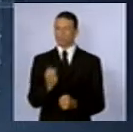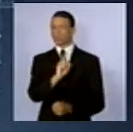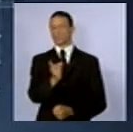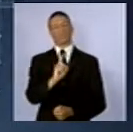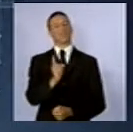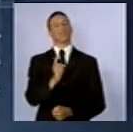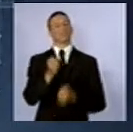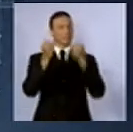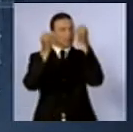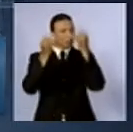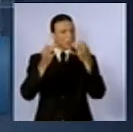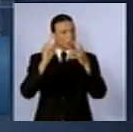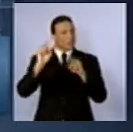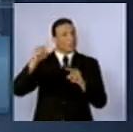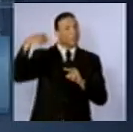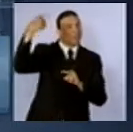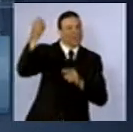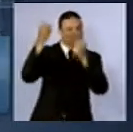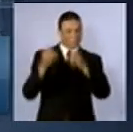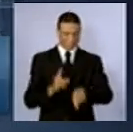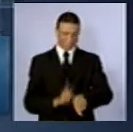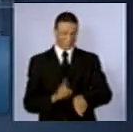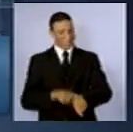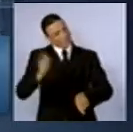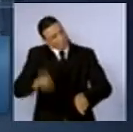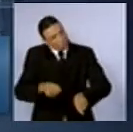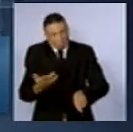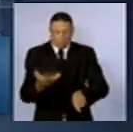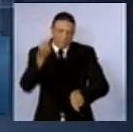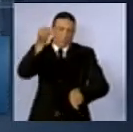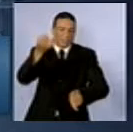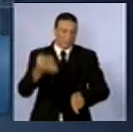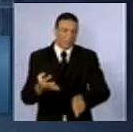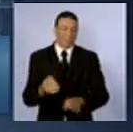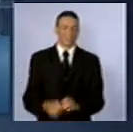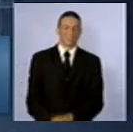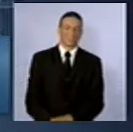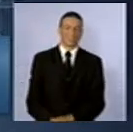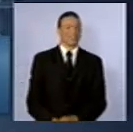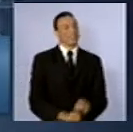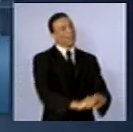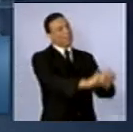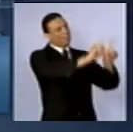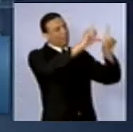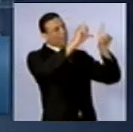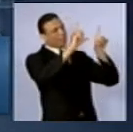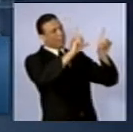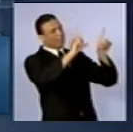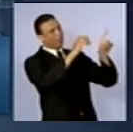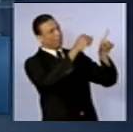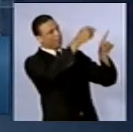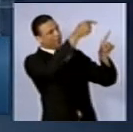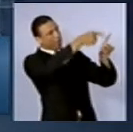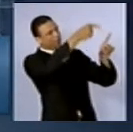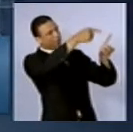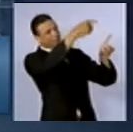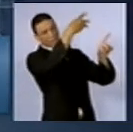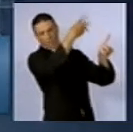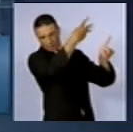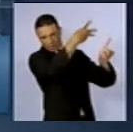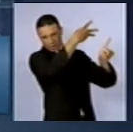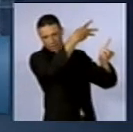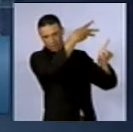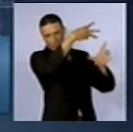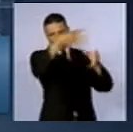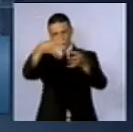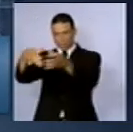razão não um pouco mais adiante se eu tiver tempo no terceiro extrato nós observamos que o risco é acima